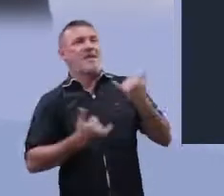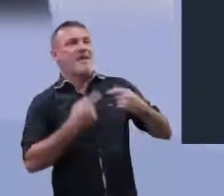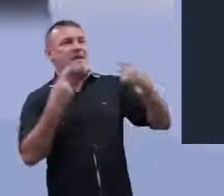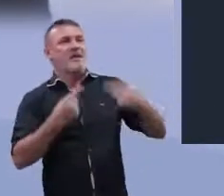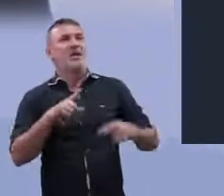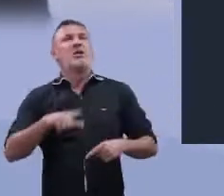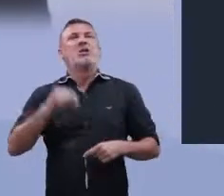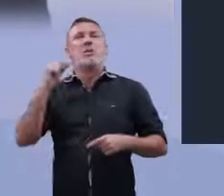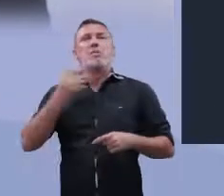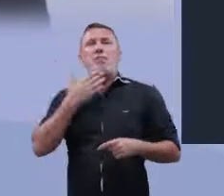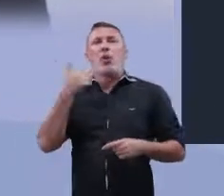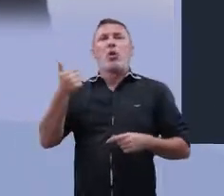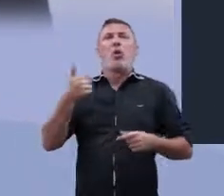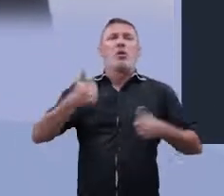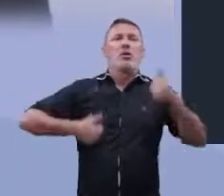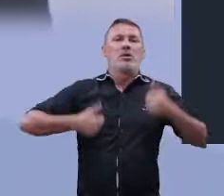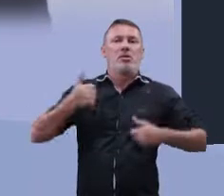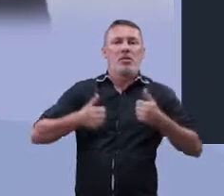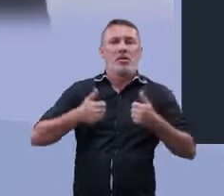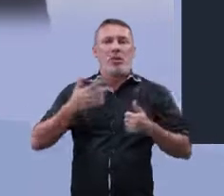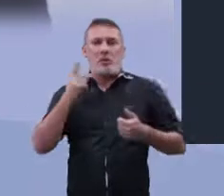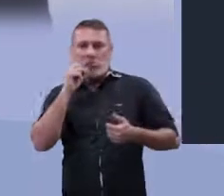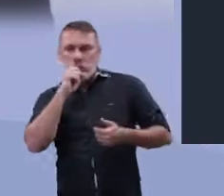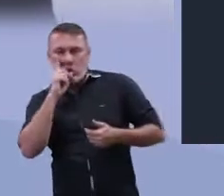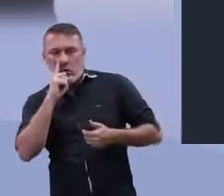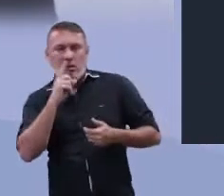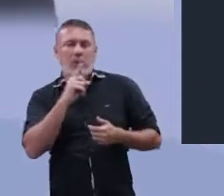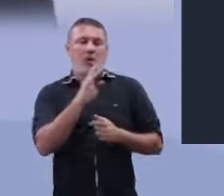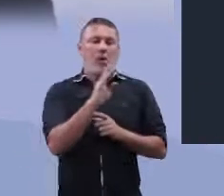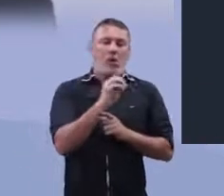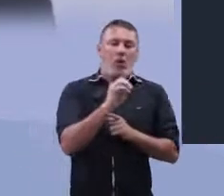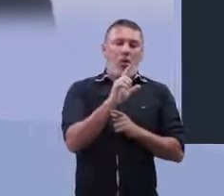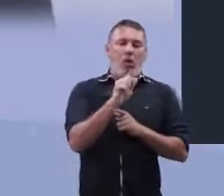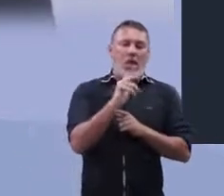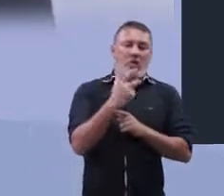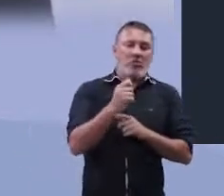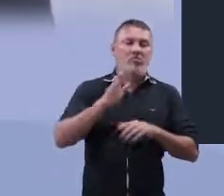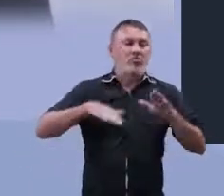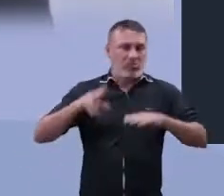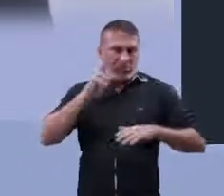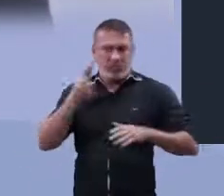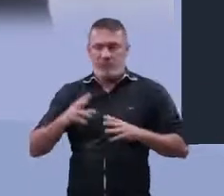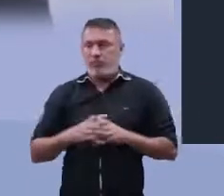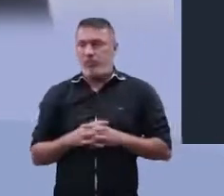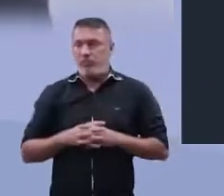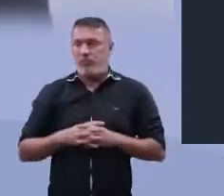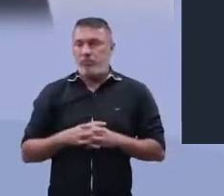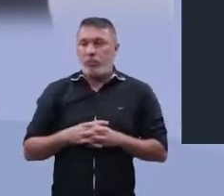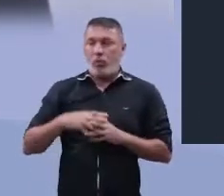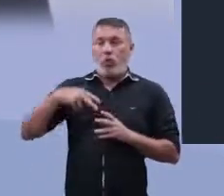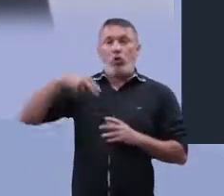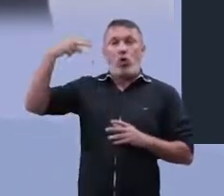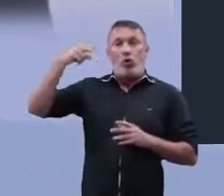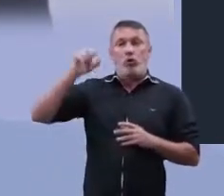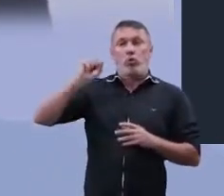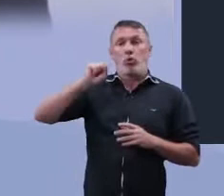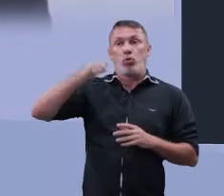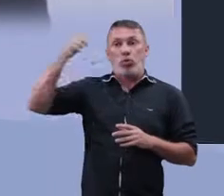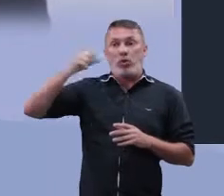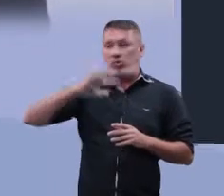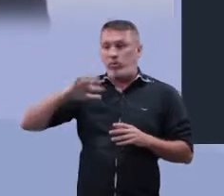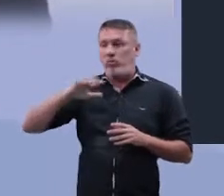para decidir o que é biscoito, o que é bolacha, se é só biscoito, se é só bolacha. Então, na região norte,